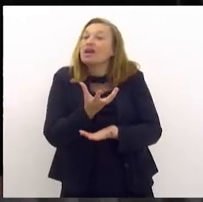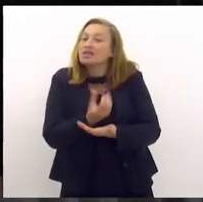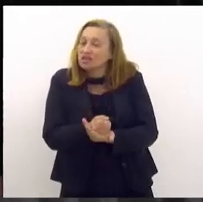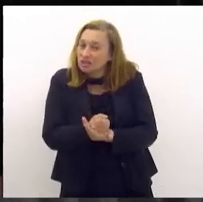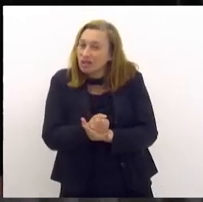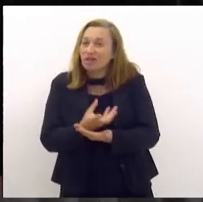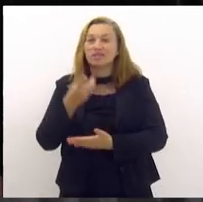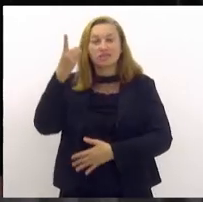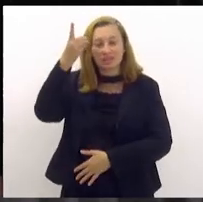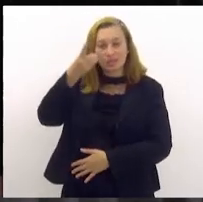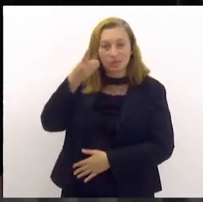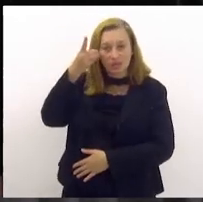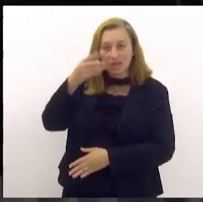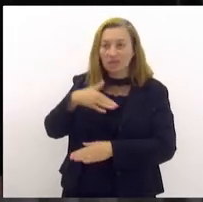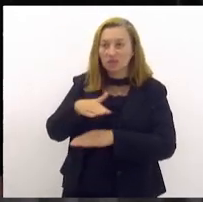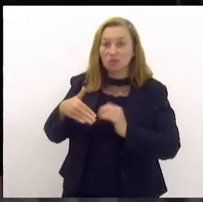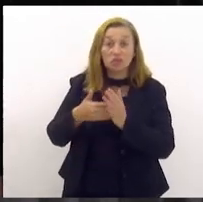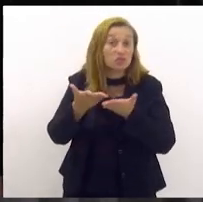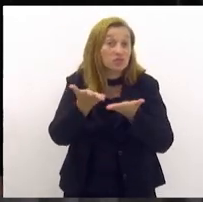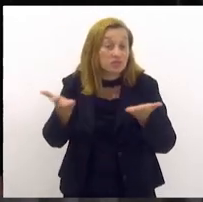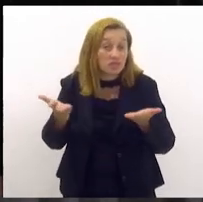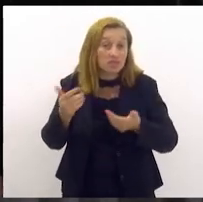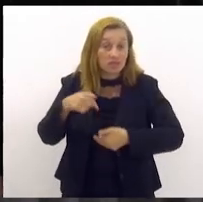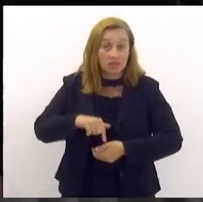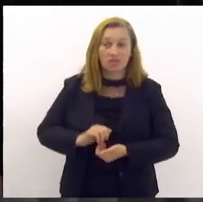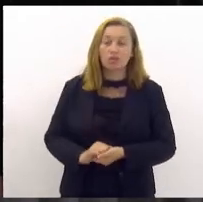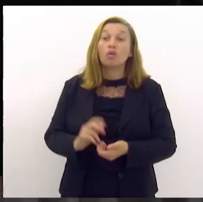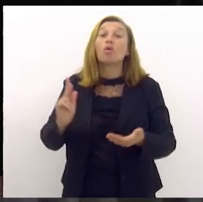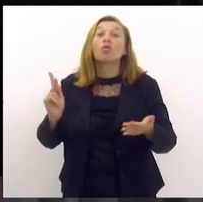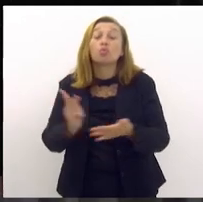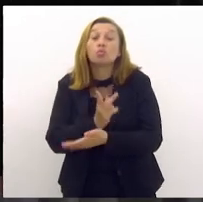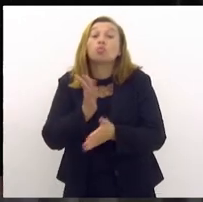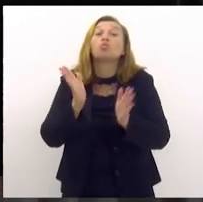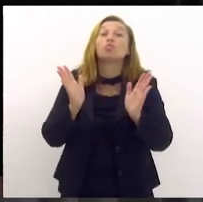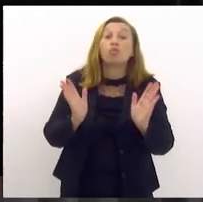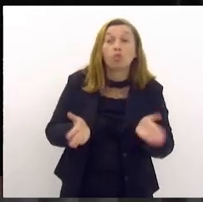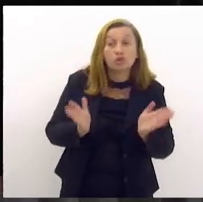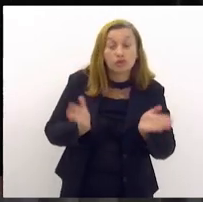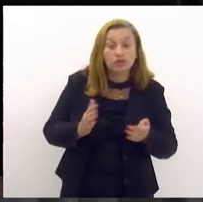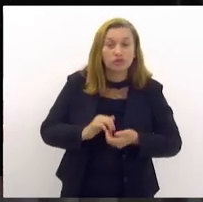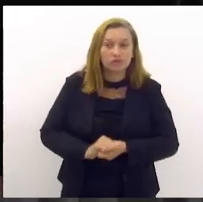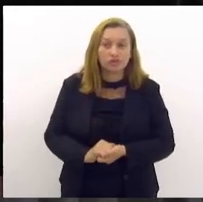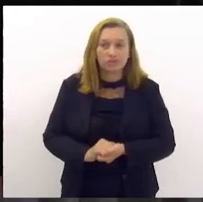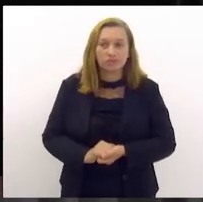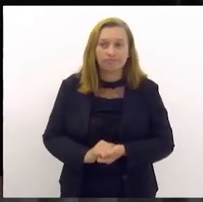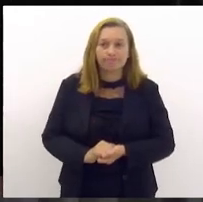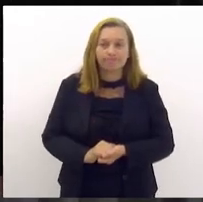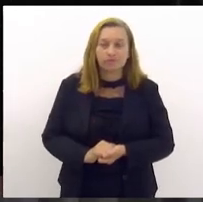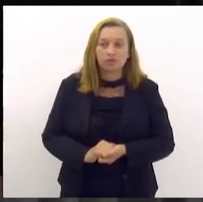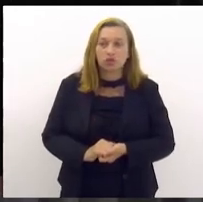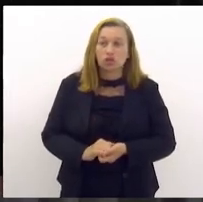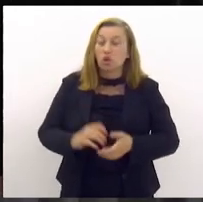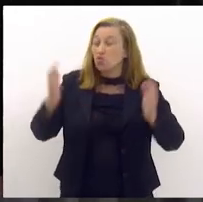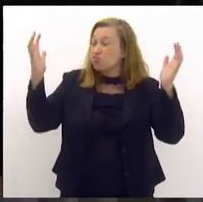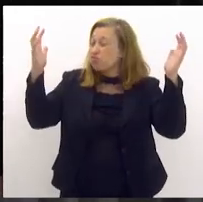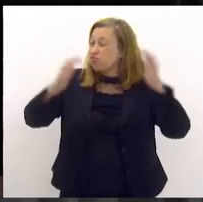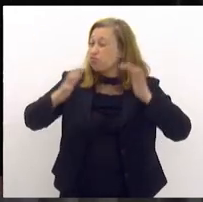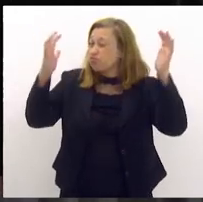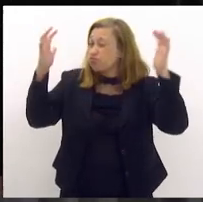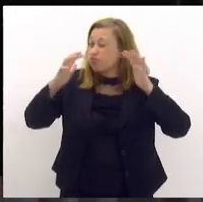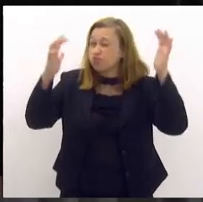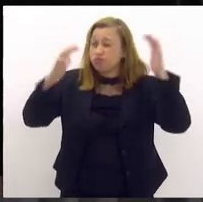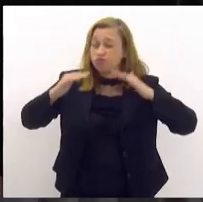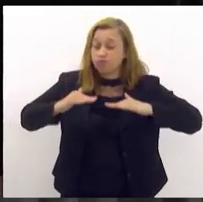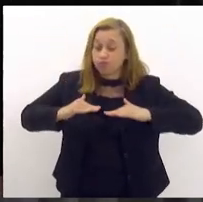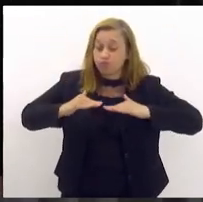deputados e deputadas aqui presentes, o que acontece hoje os alagamentos, as enchentes que